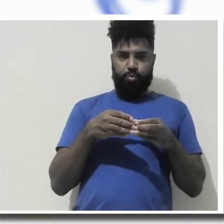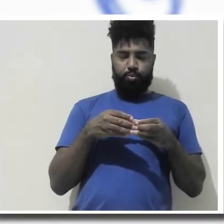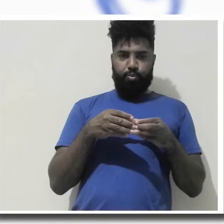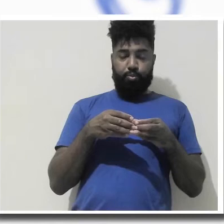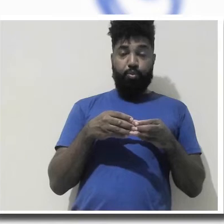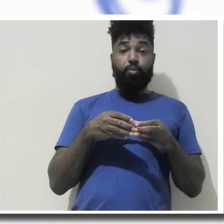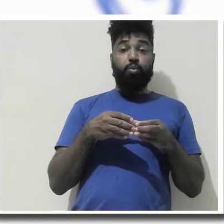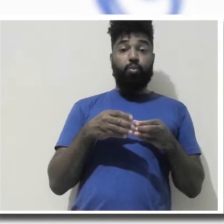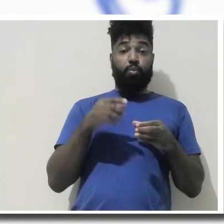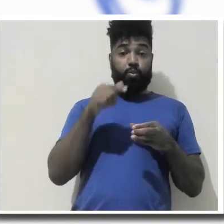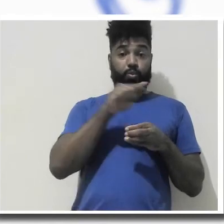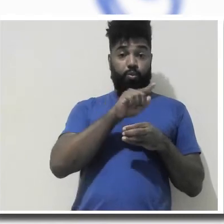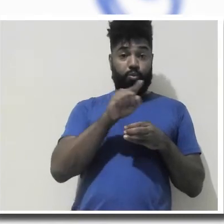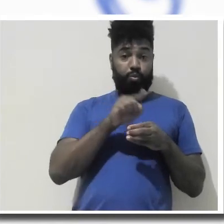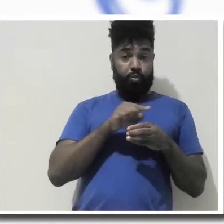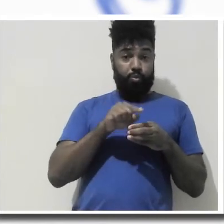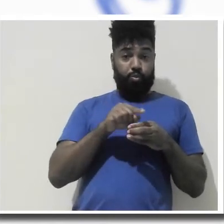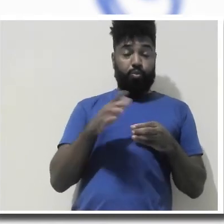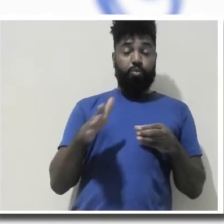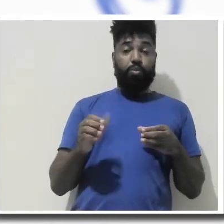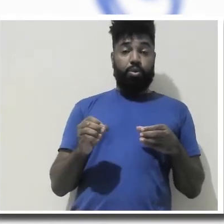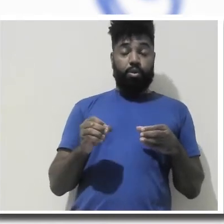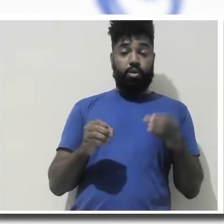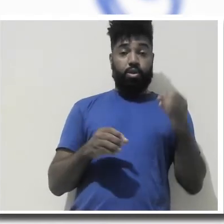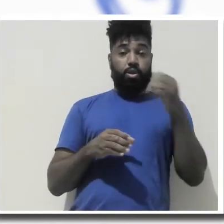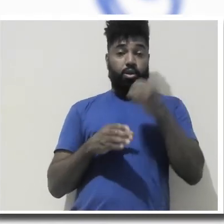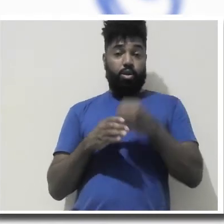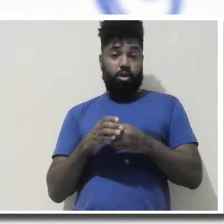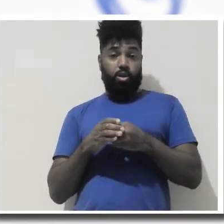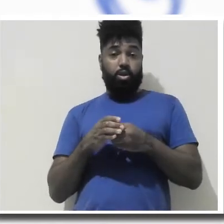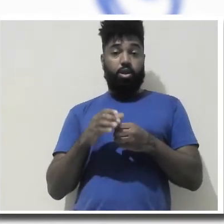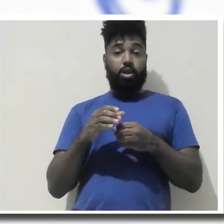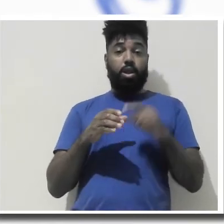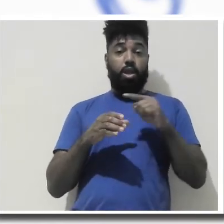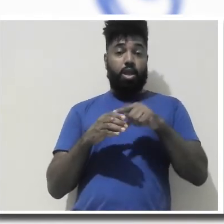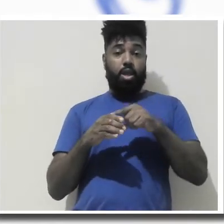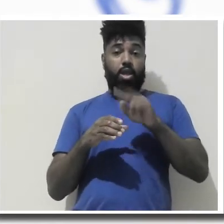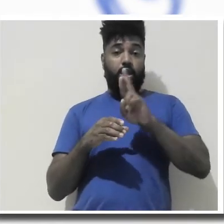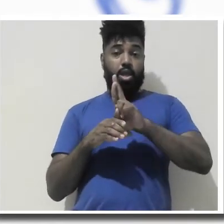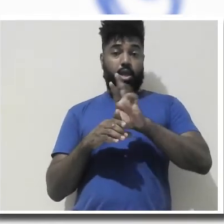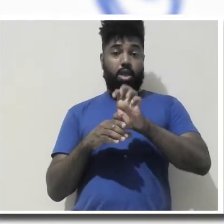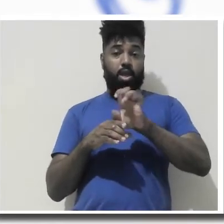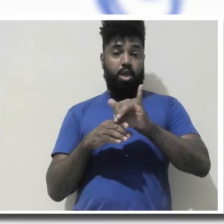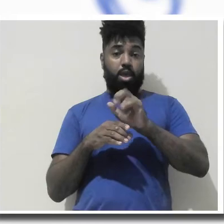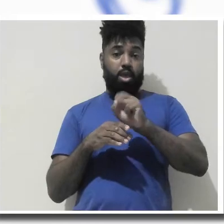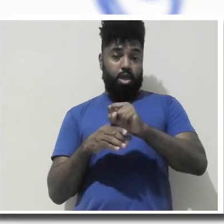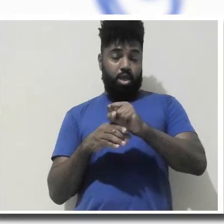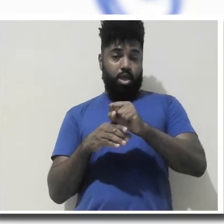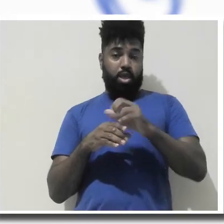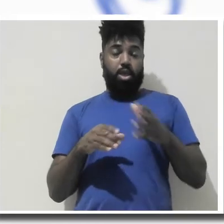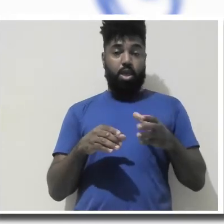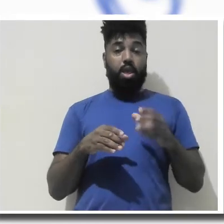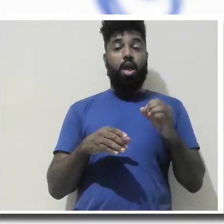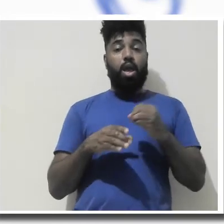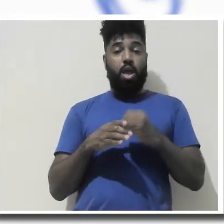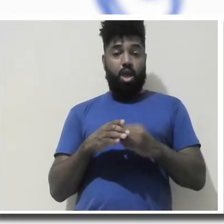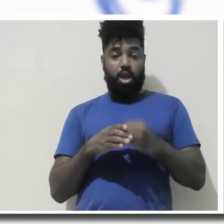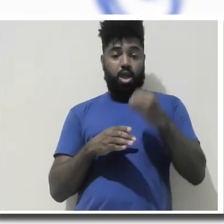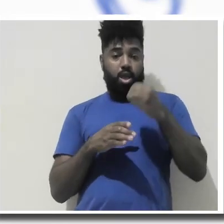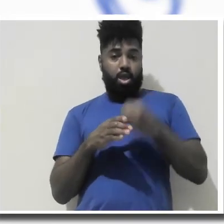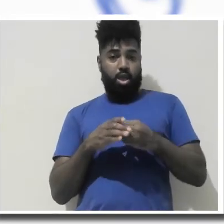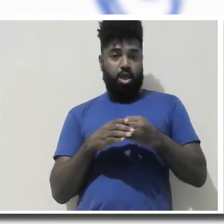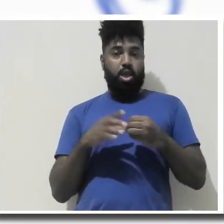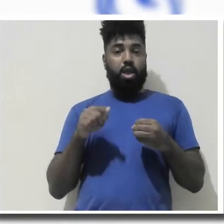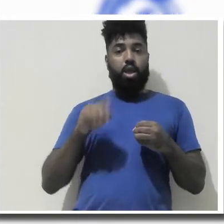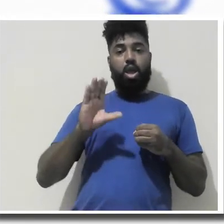está dentro do conjunto dos reais, então eu utilizo a notação está contido.